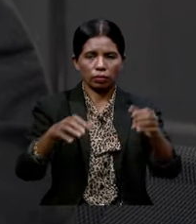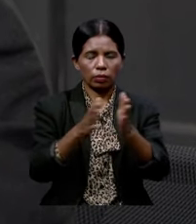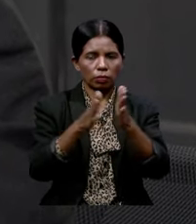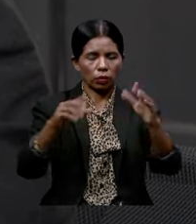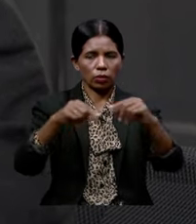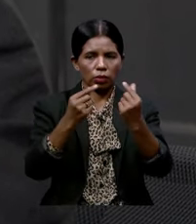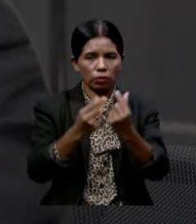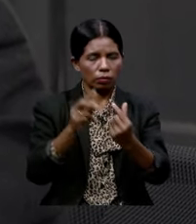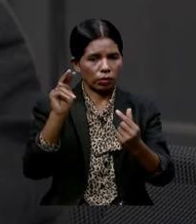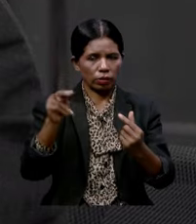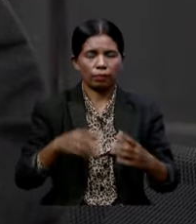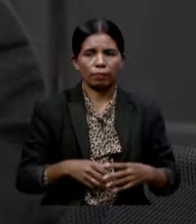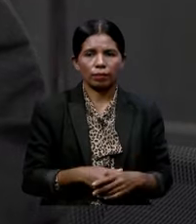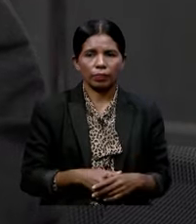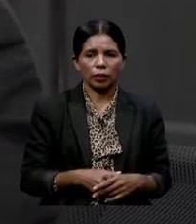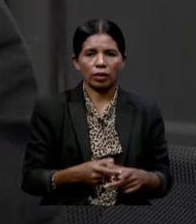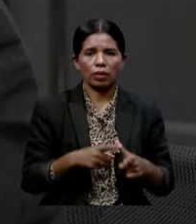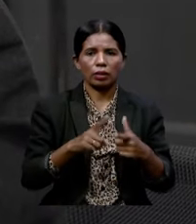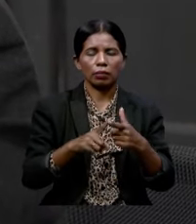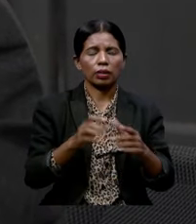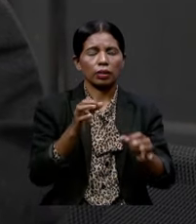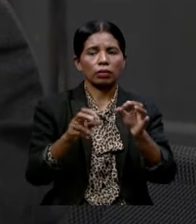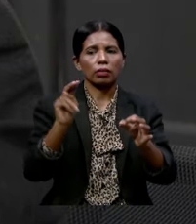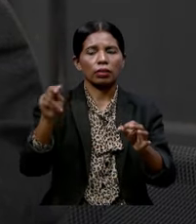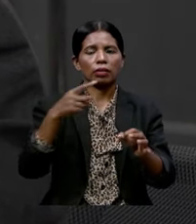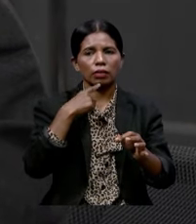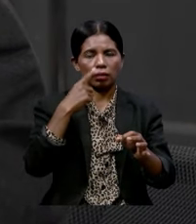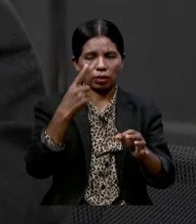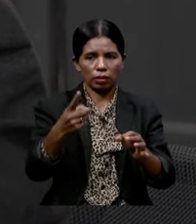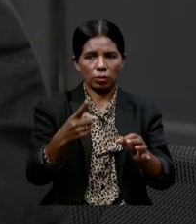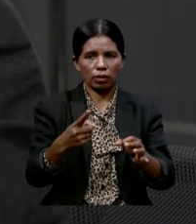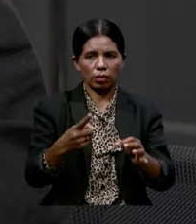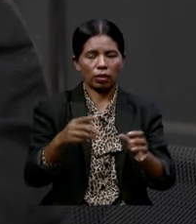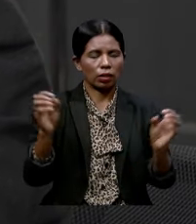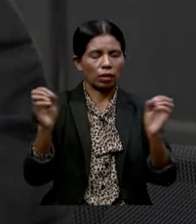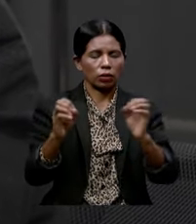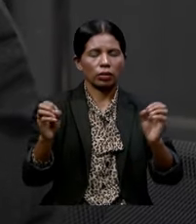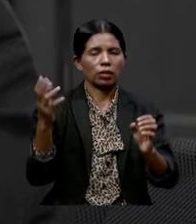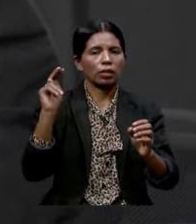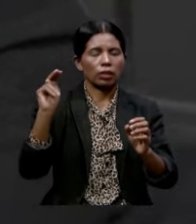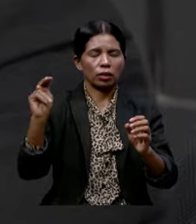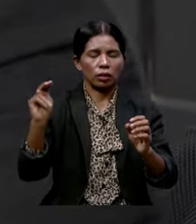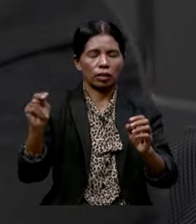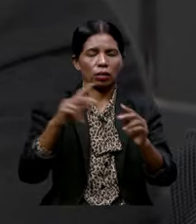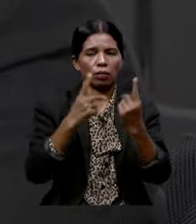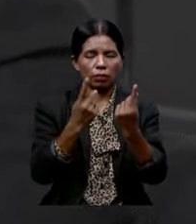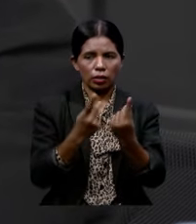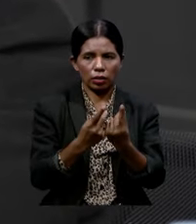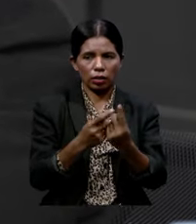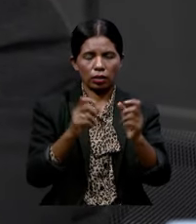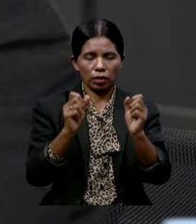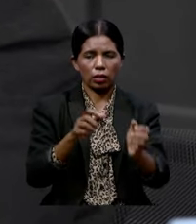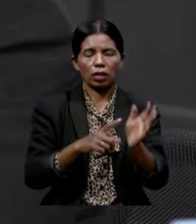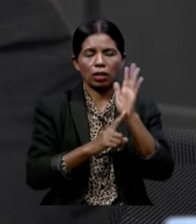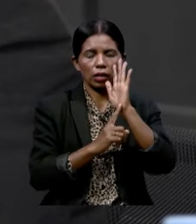nia. E na falima casa nia até te dunica tende ba treno katak nia até te kat laos nia, tu irta nia leso ser comerciais, nia tem sehat